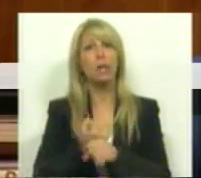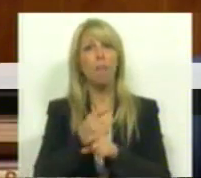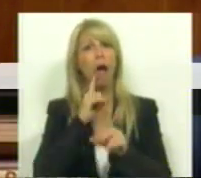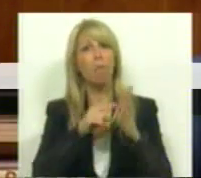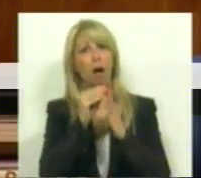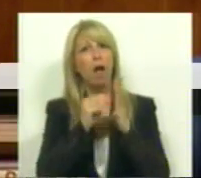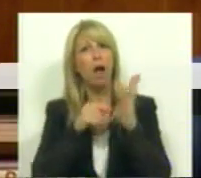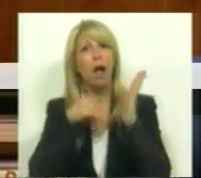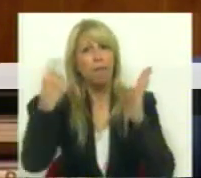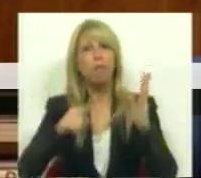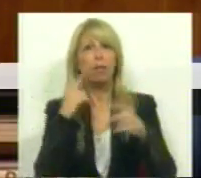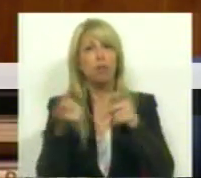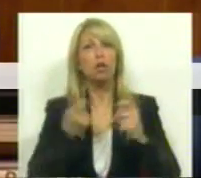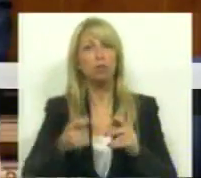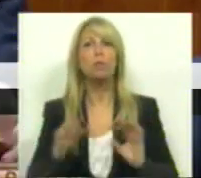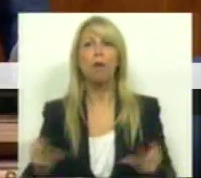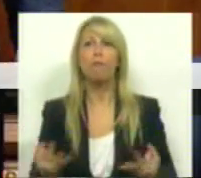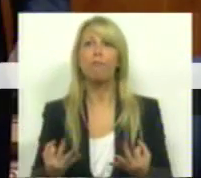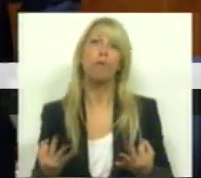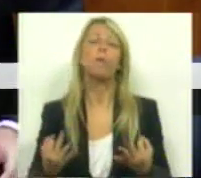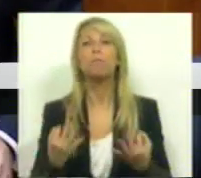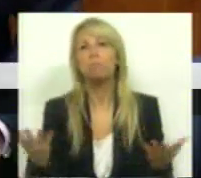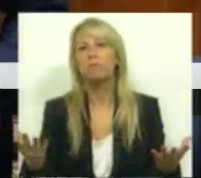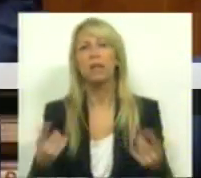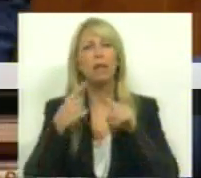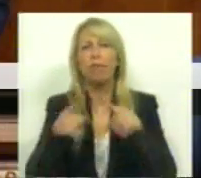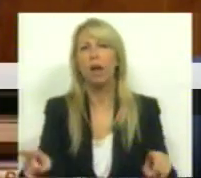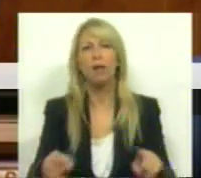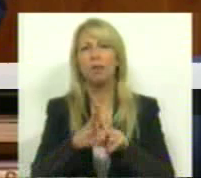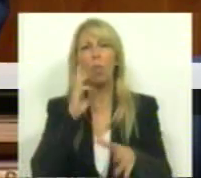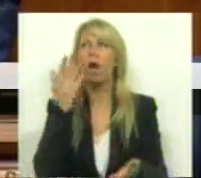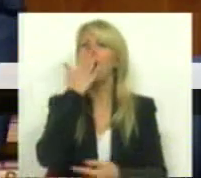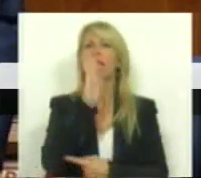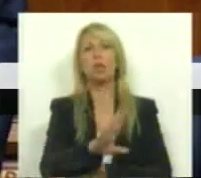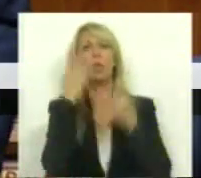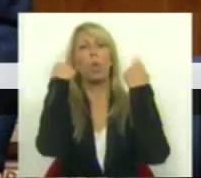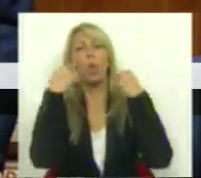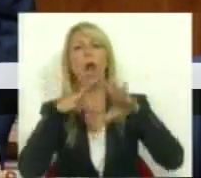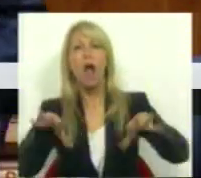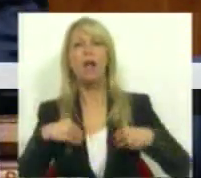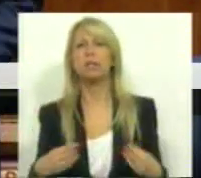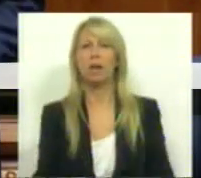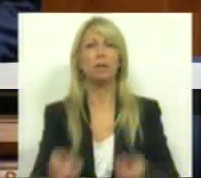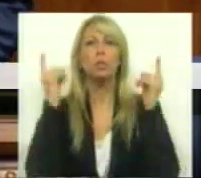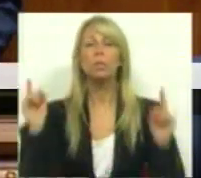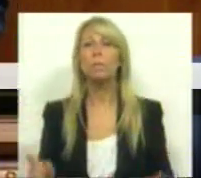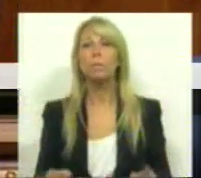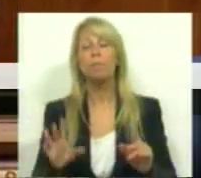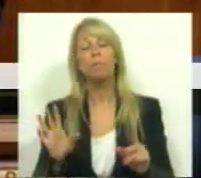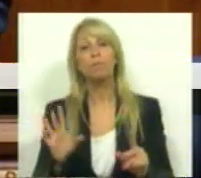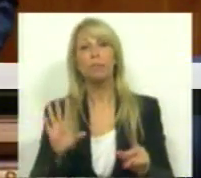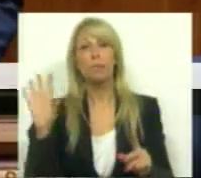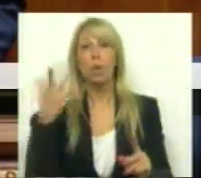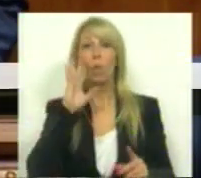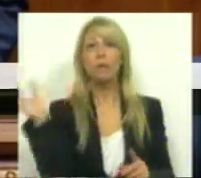Sr. Deputado, de apresentar uma postura de resignação. Em segundo lugar, não é de resignação quando